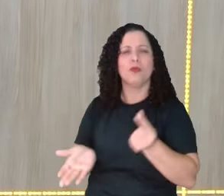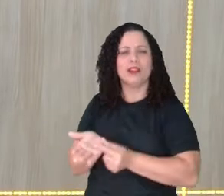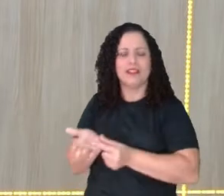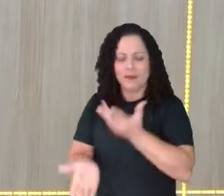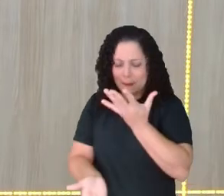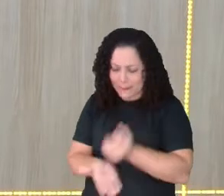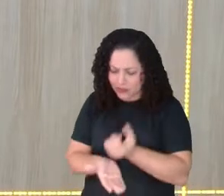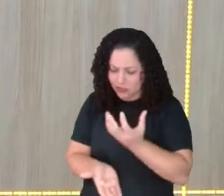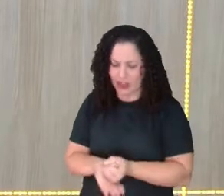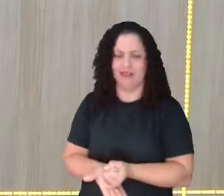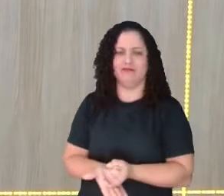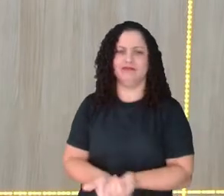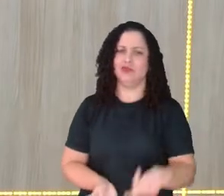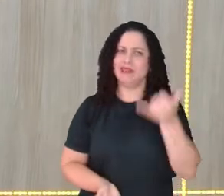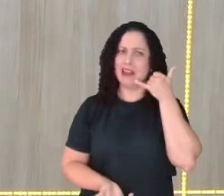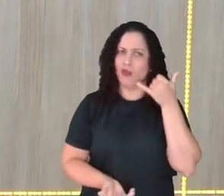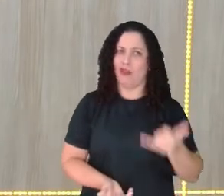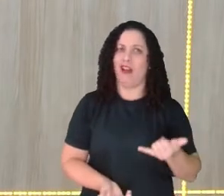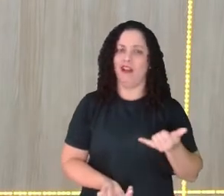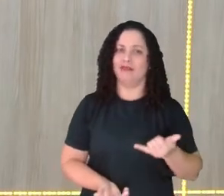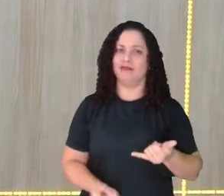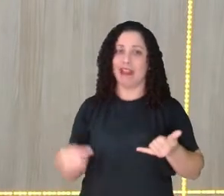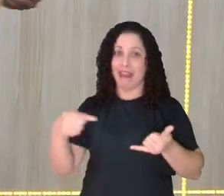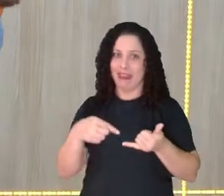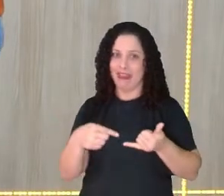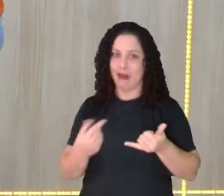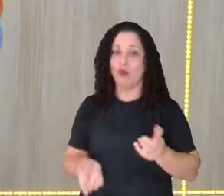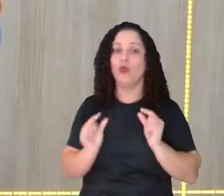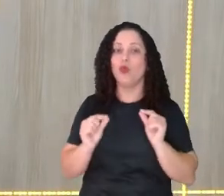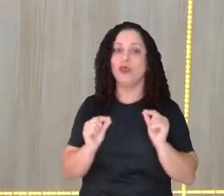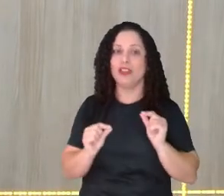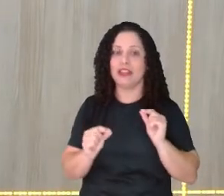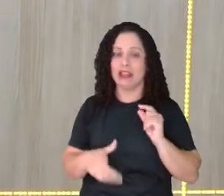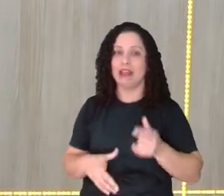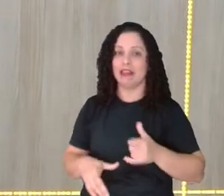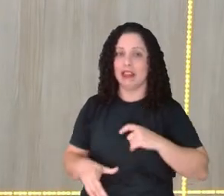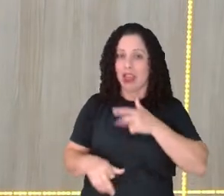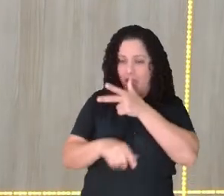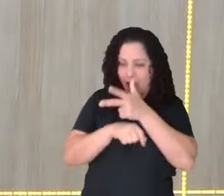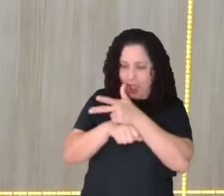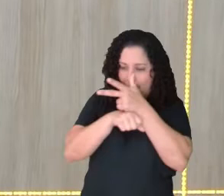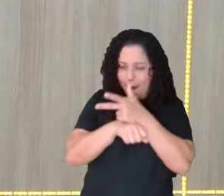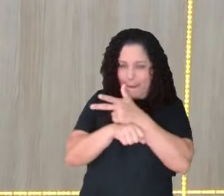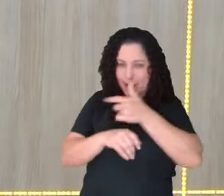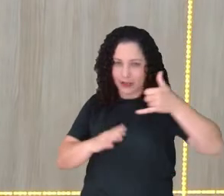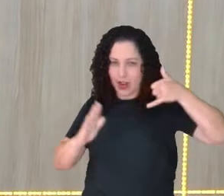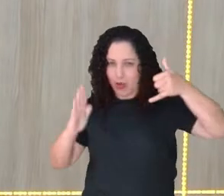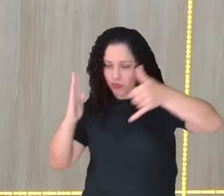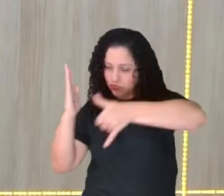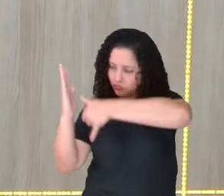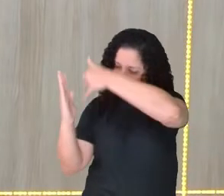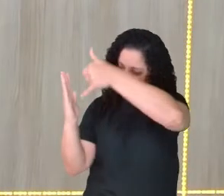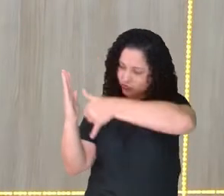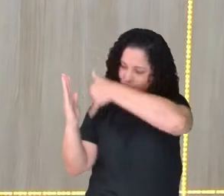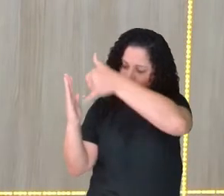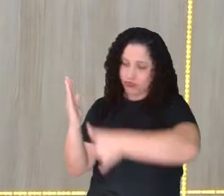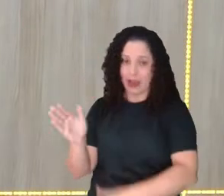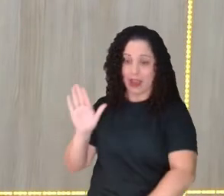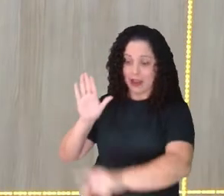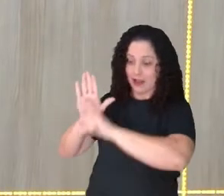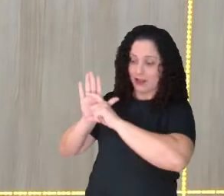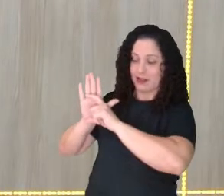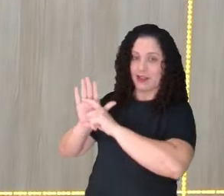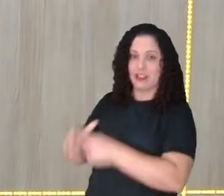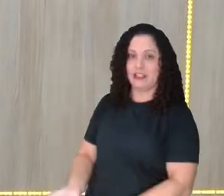aplicativo com o meu celular? É através da câmera, tá bom? Você vai colocar aí no QR Code do seu sistema operacional, seja